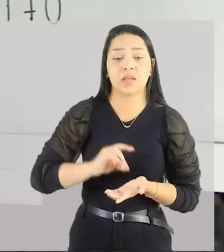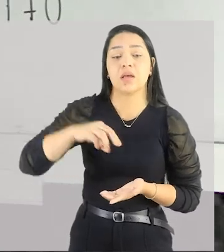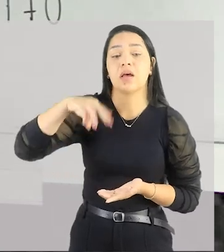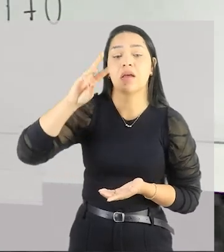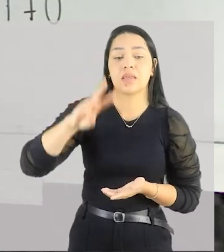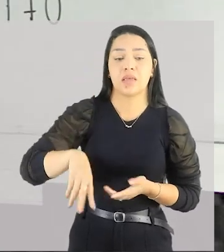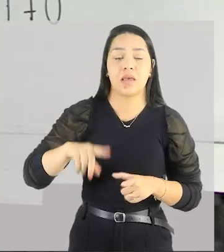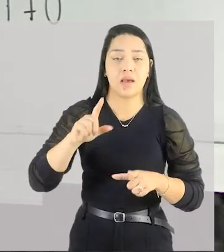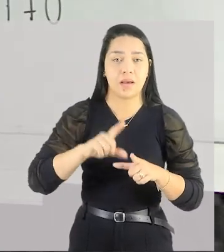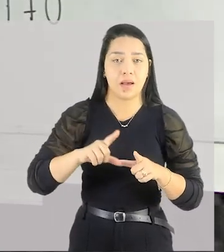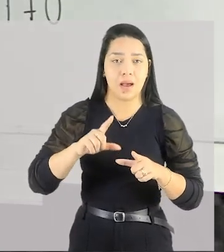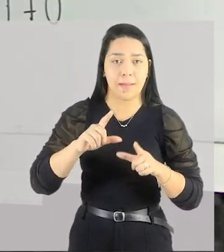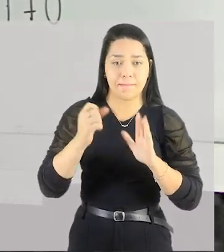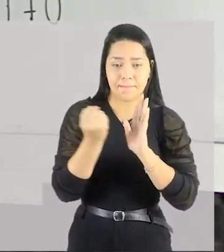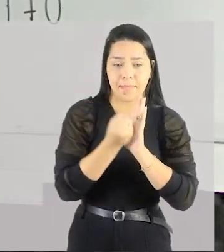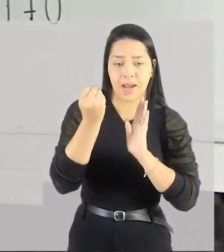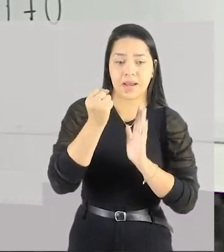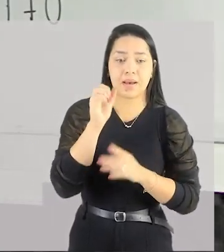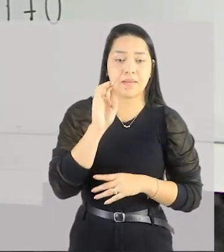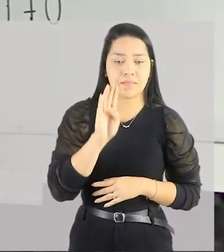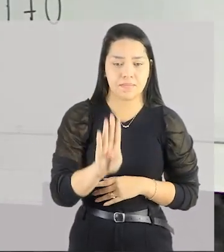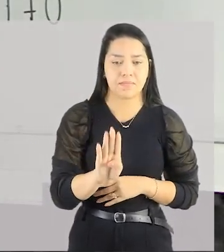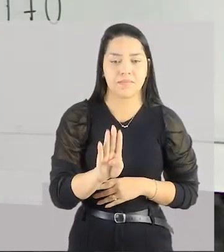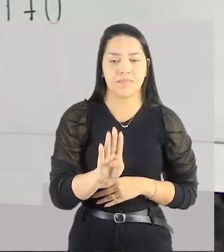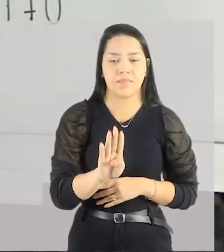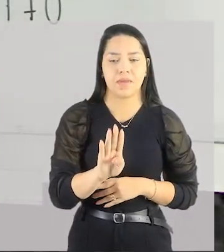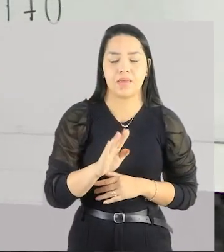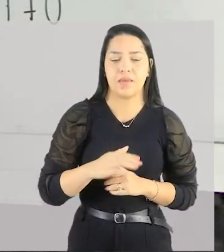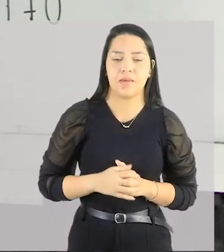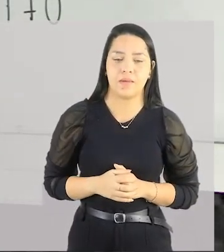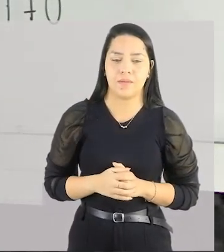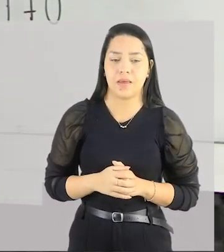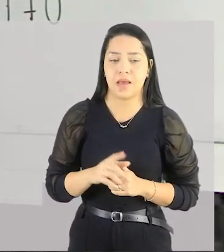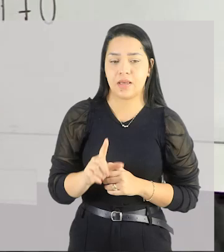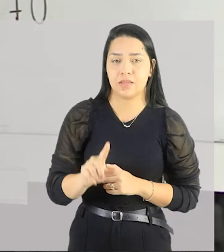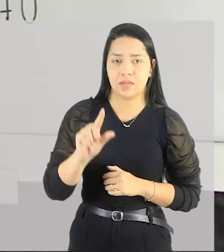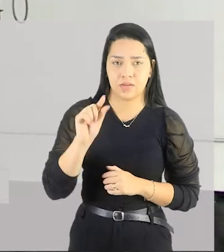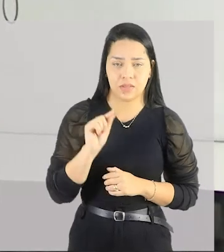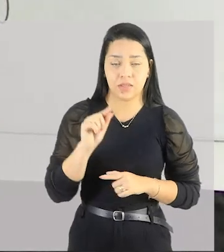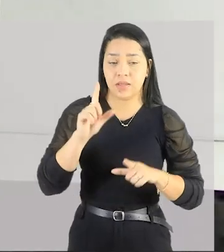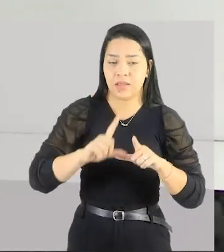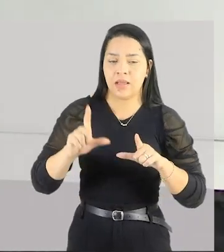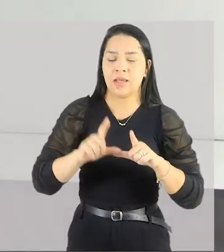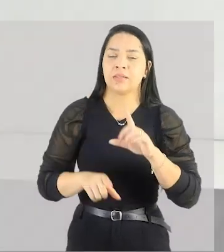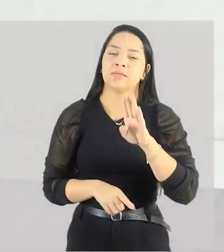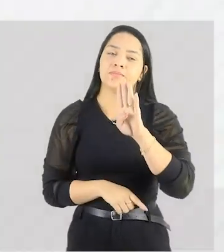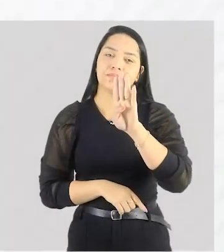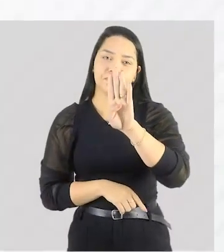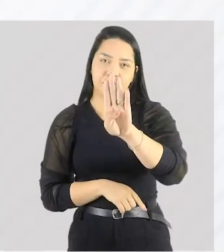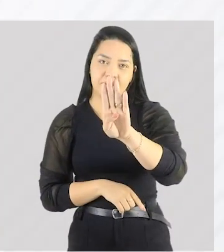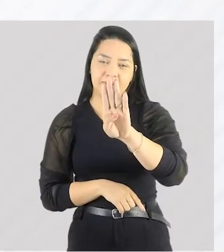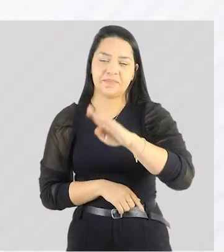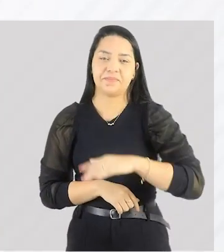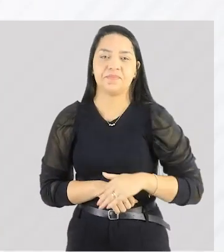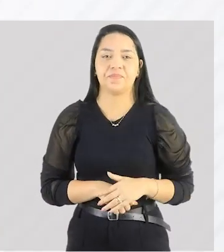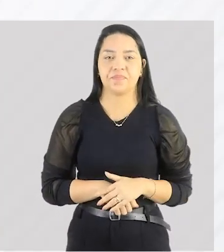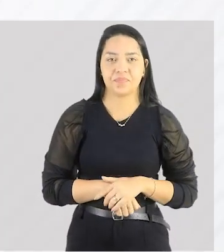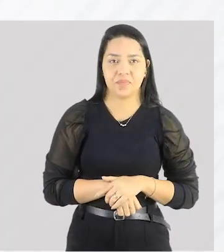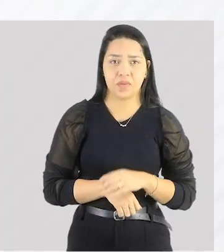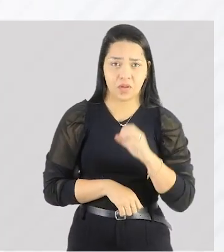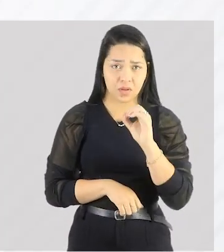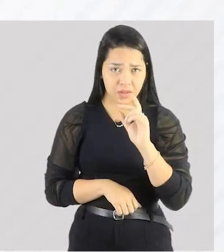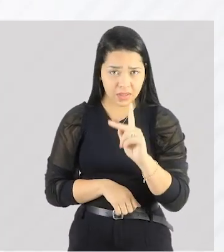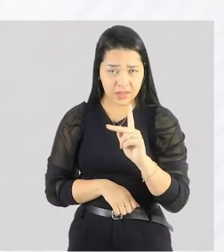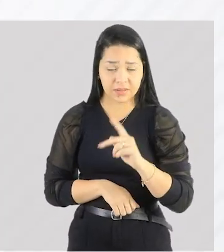A marca B. Então, a marca B é a escolhida, gabarito, letra B.